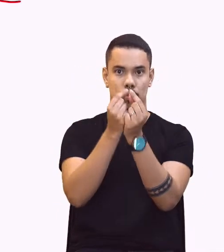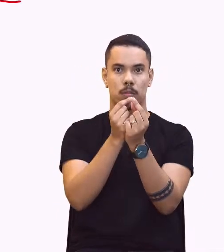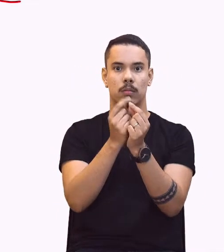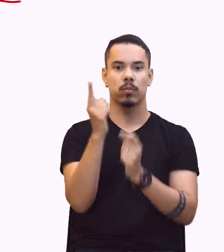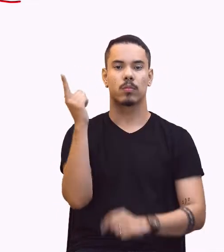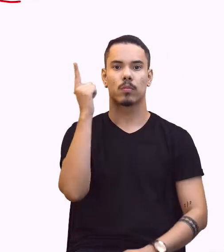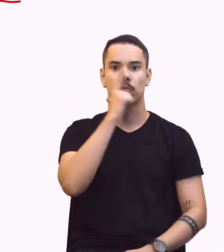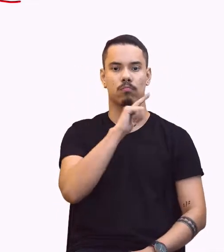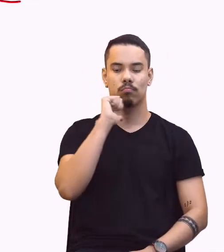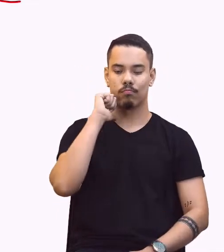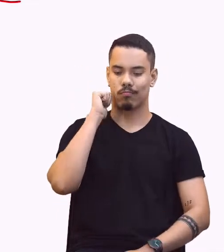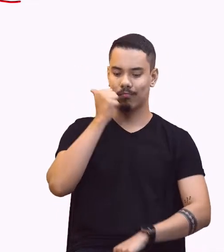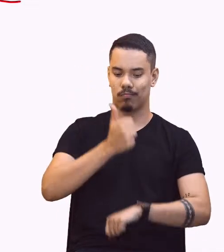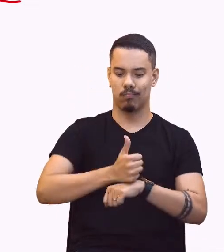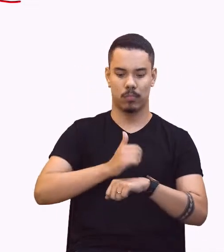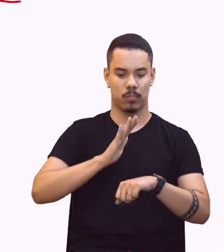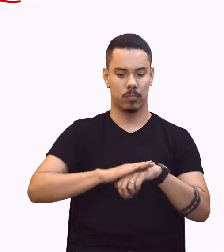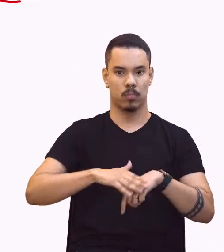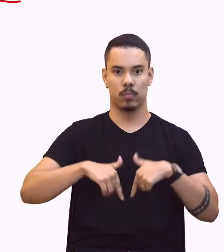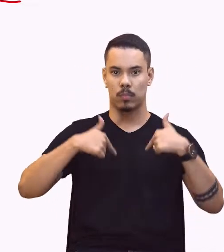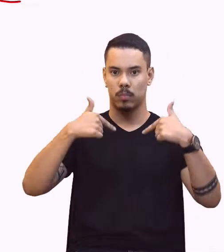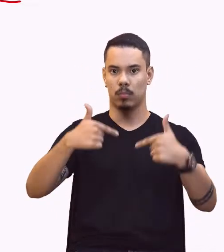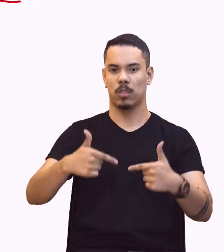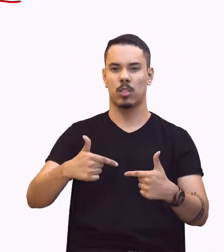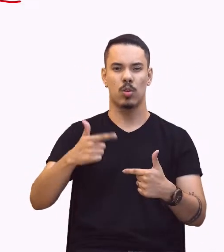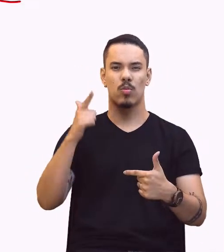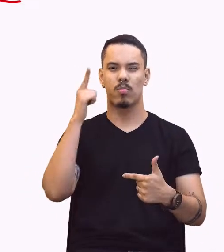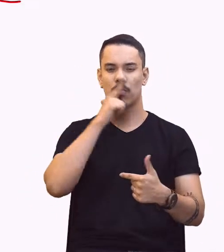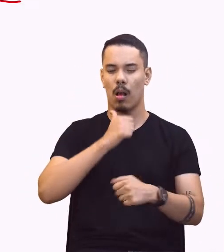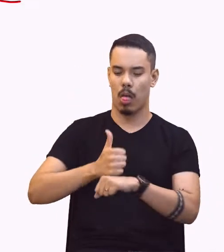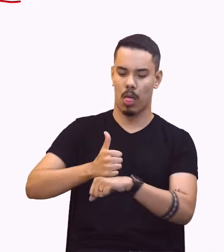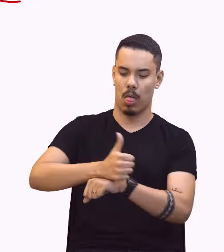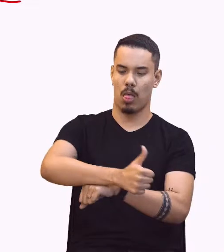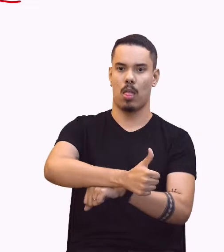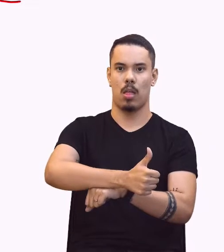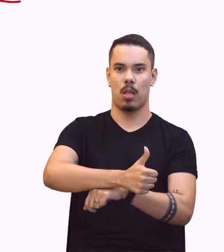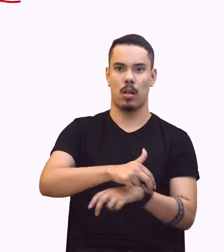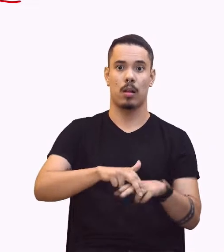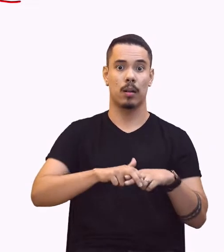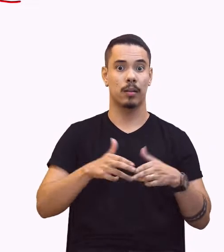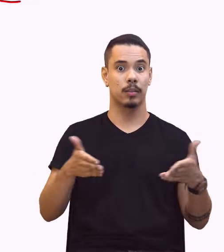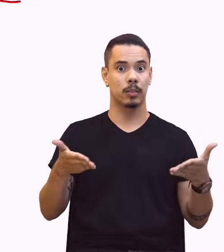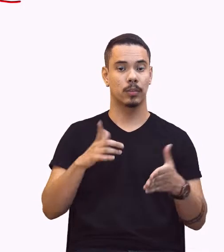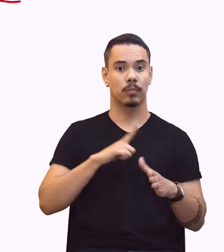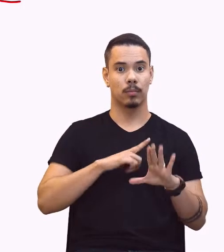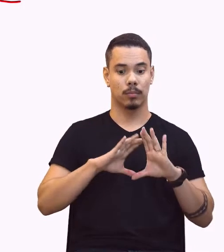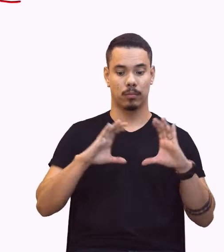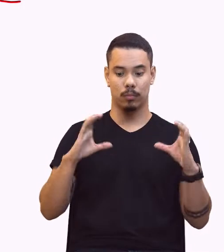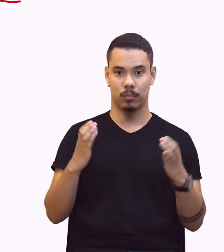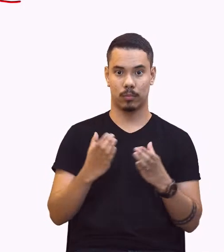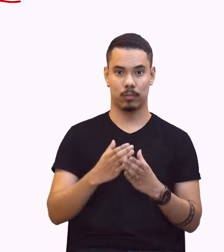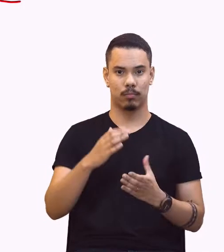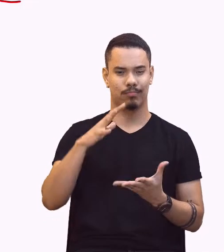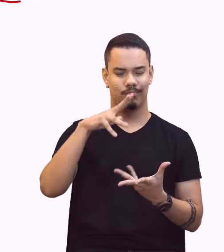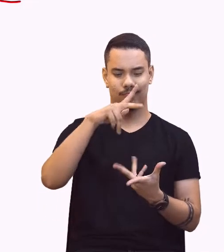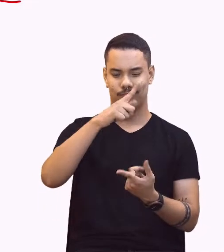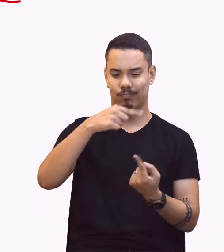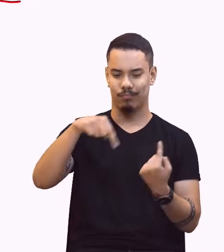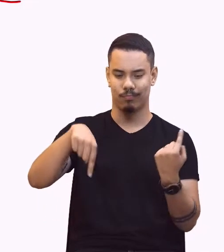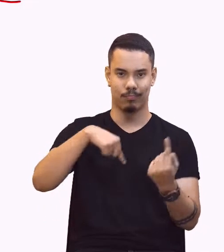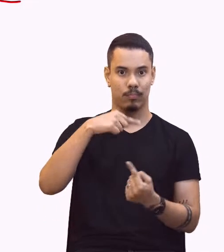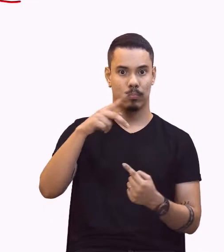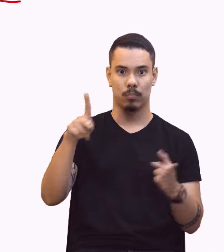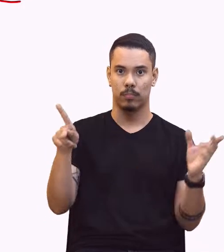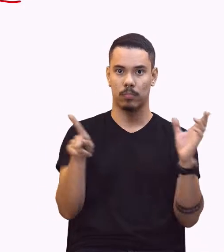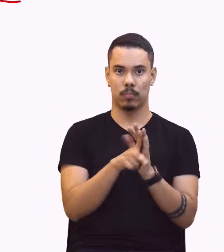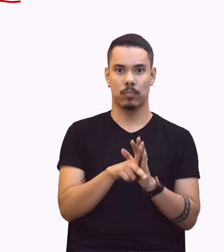desempenhar uma ação dominante. Olha só, agora temos uma comunidade internacional, não somente uma